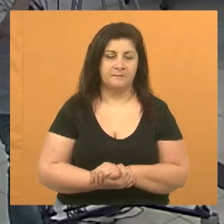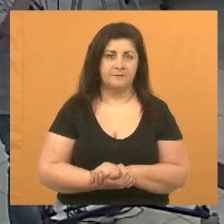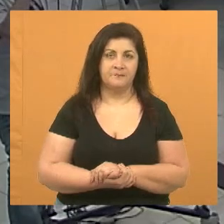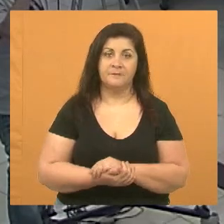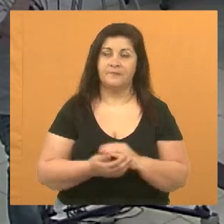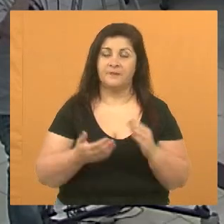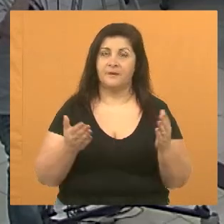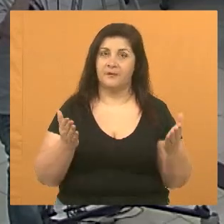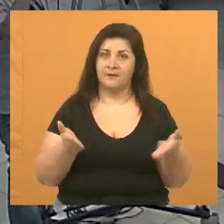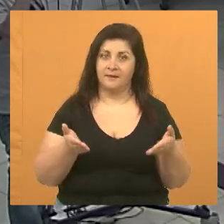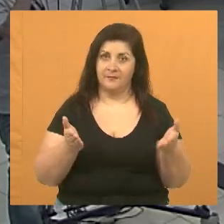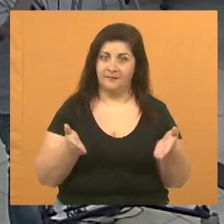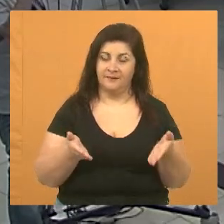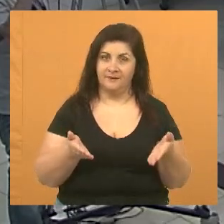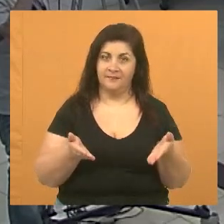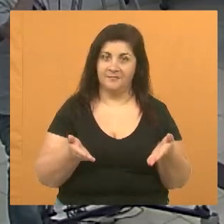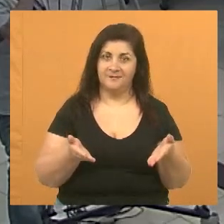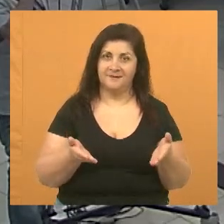Agora,